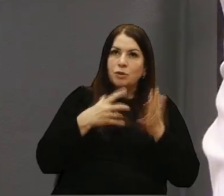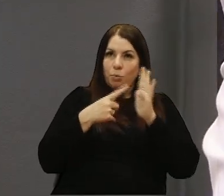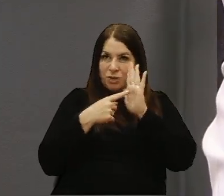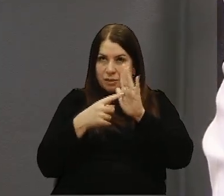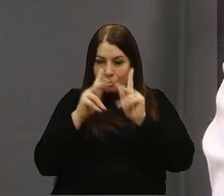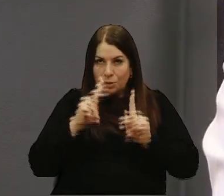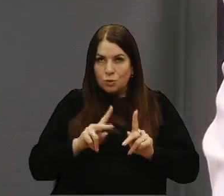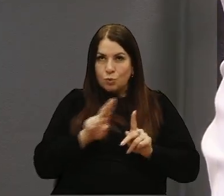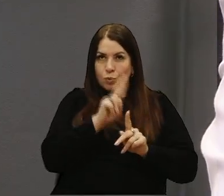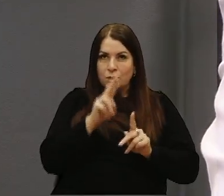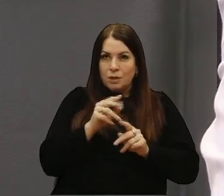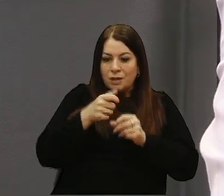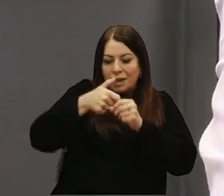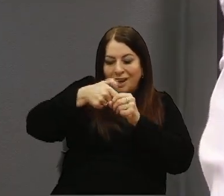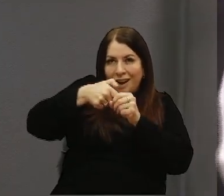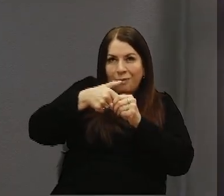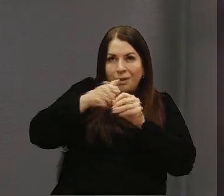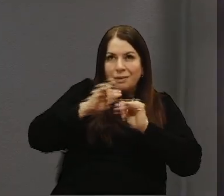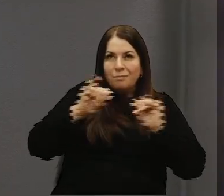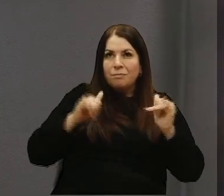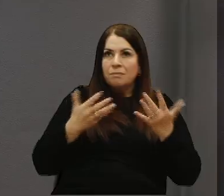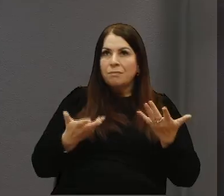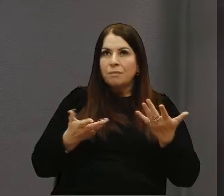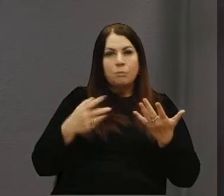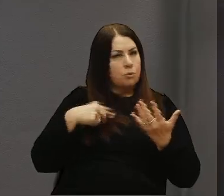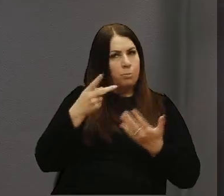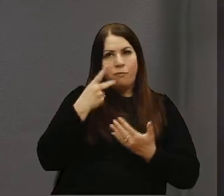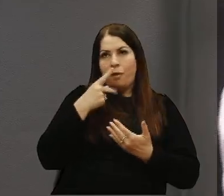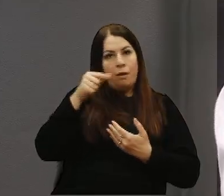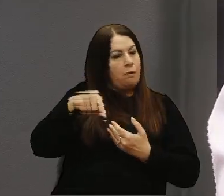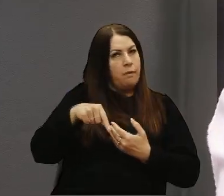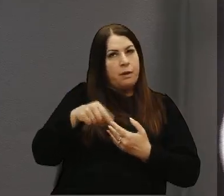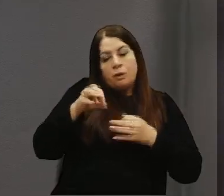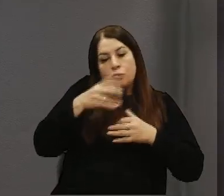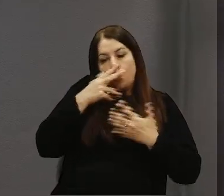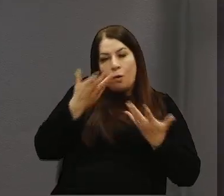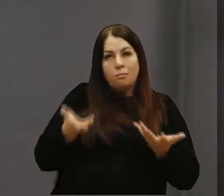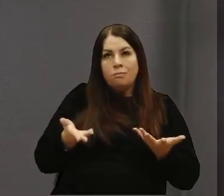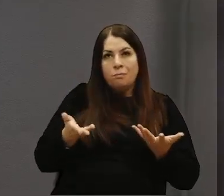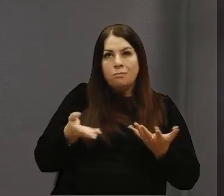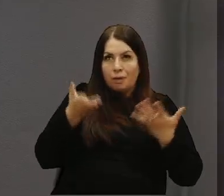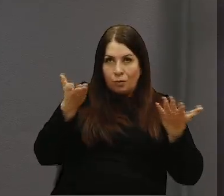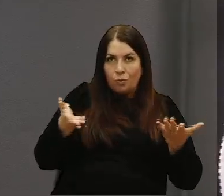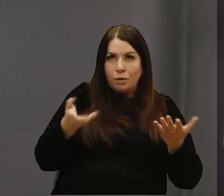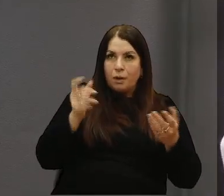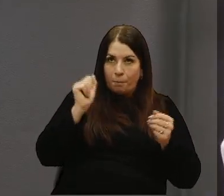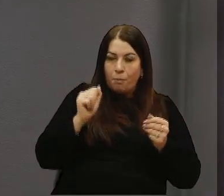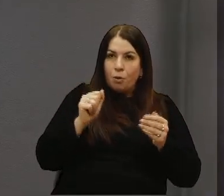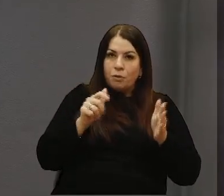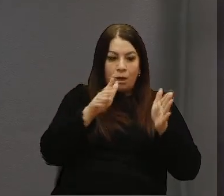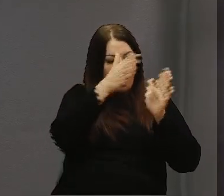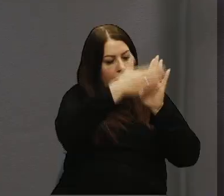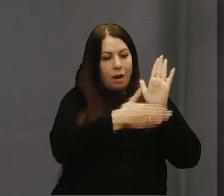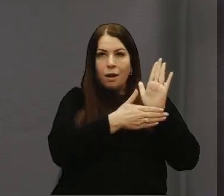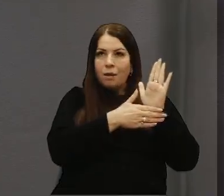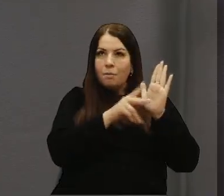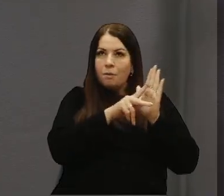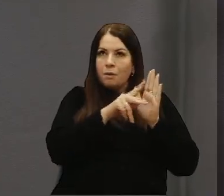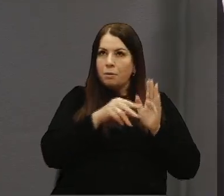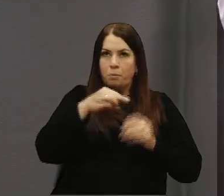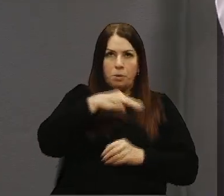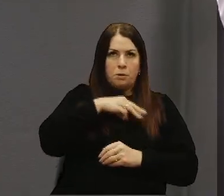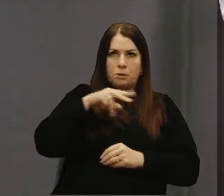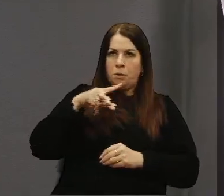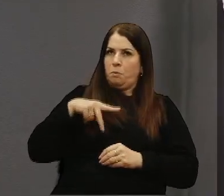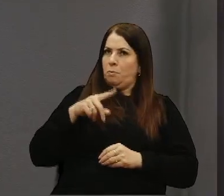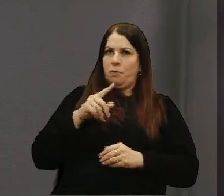pessoas utilizando crack na época da campanha, mas eu sempre digo, é Caxias como ela é. Mas agora, ele pode ser capa do Pioneiro e o Ministério Público não